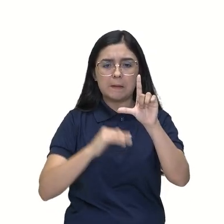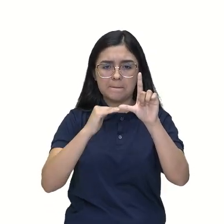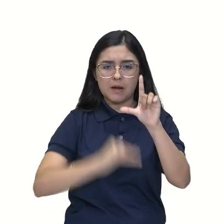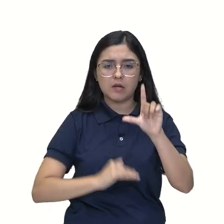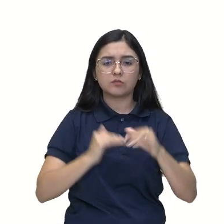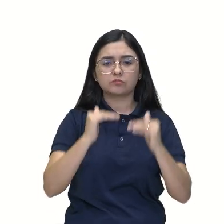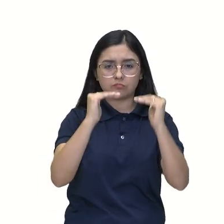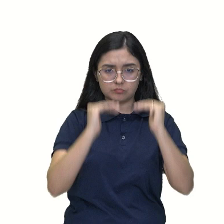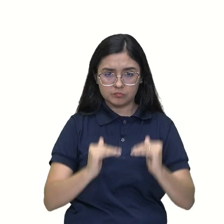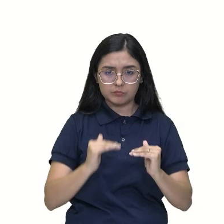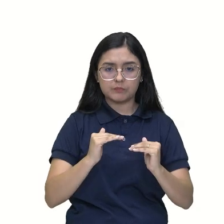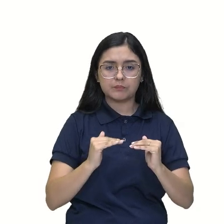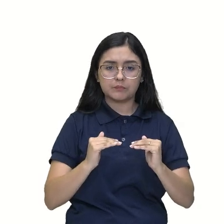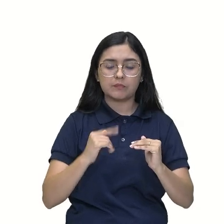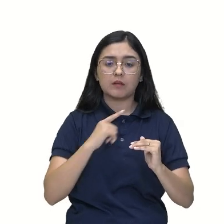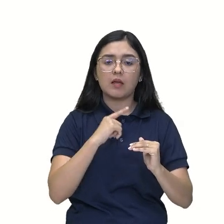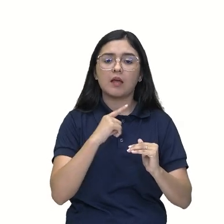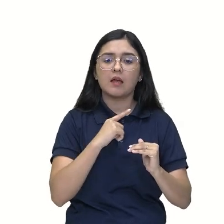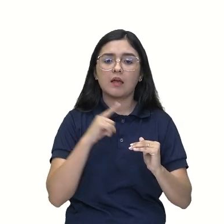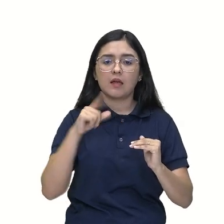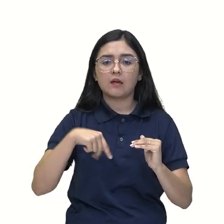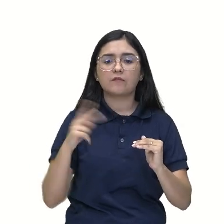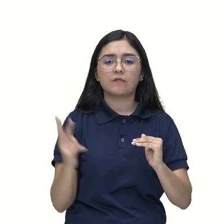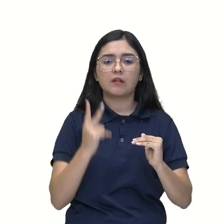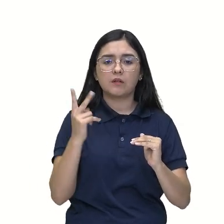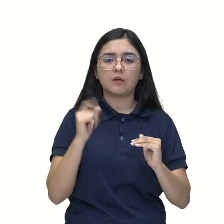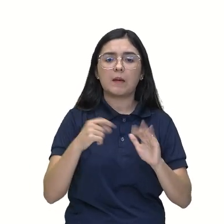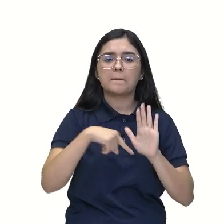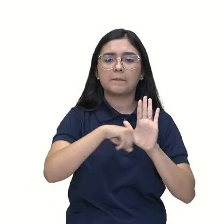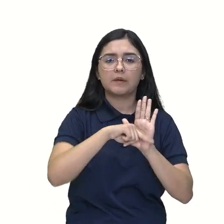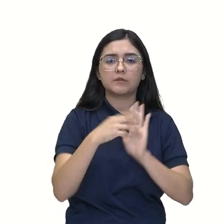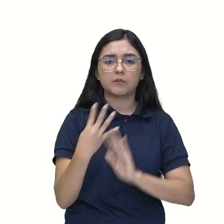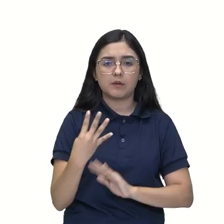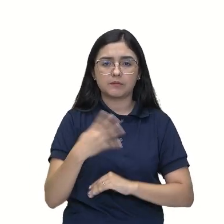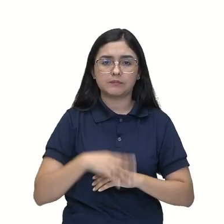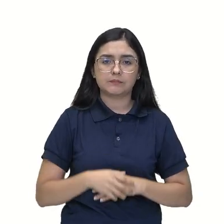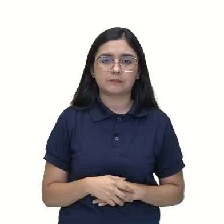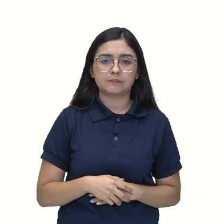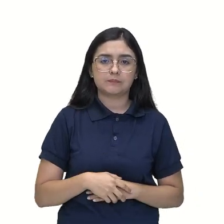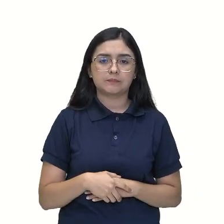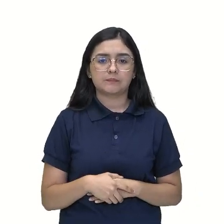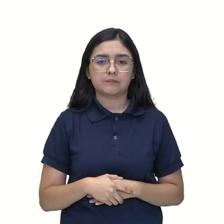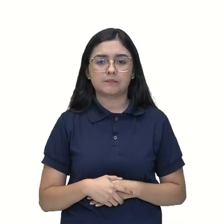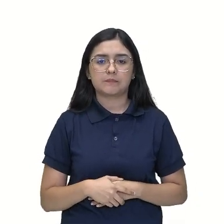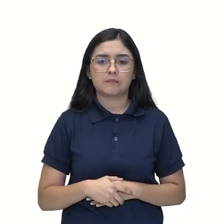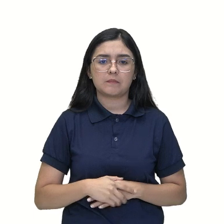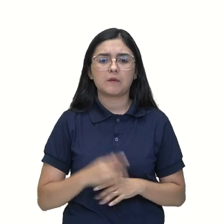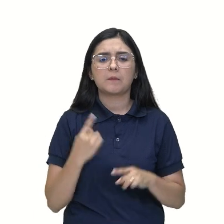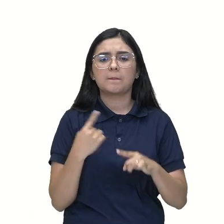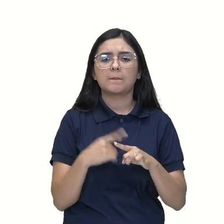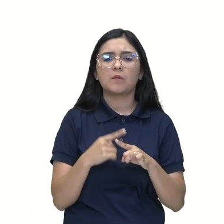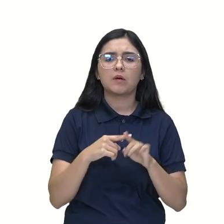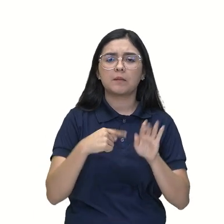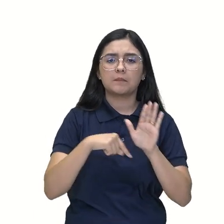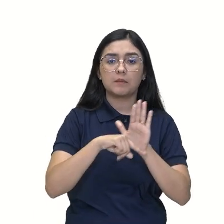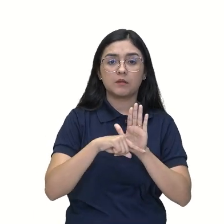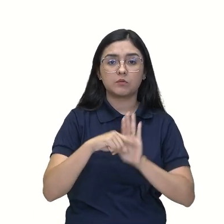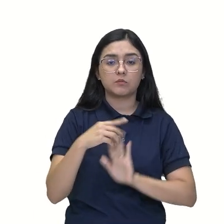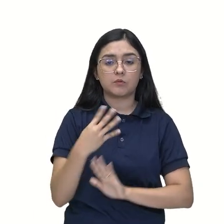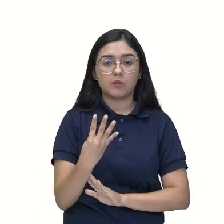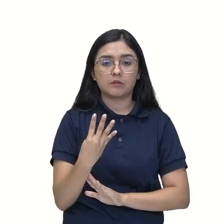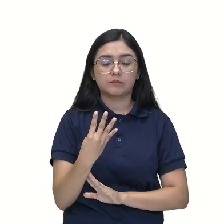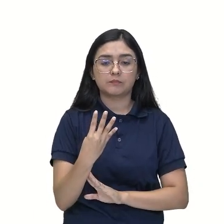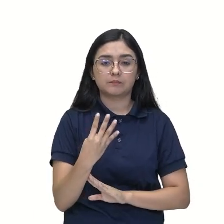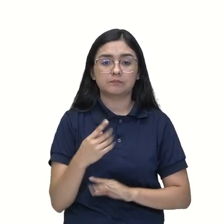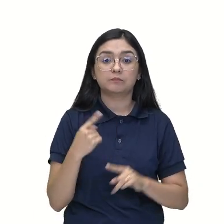aqui, o valor é igual a menos 4, vai. Professor, por que é menos 4? Porque